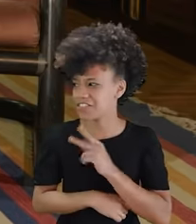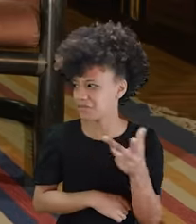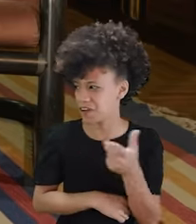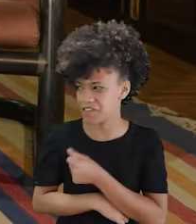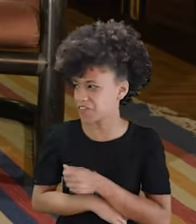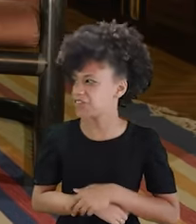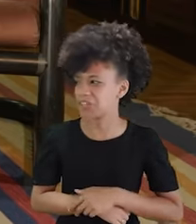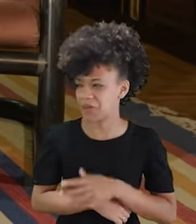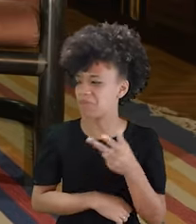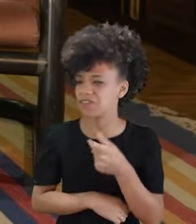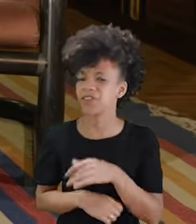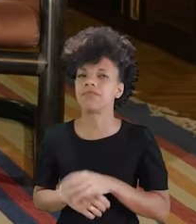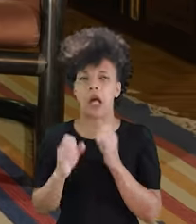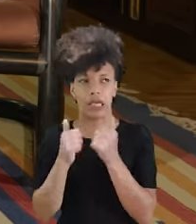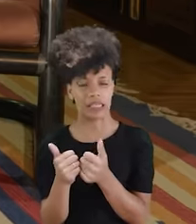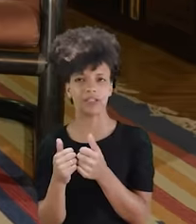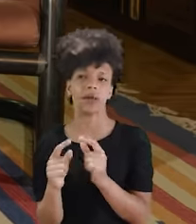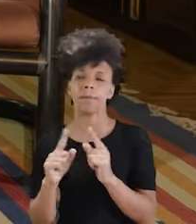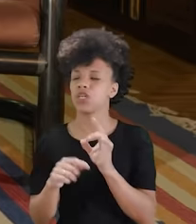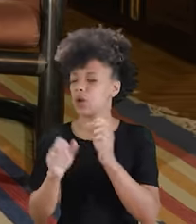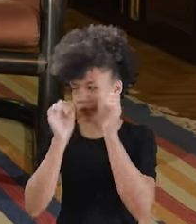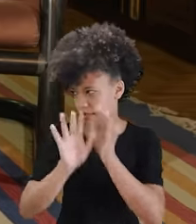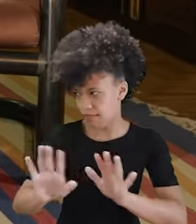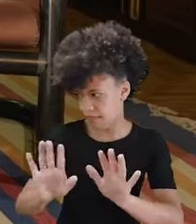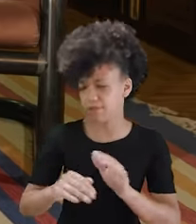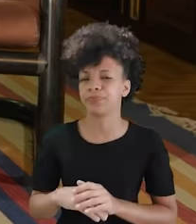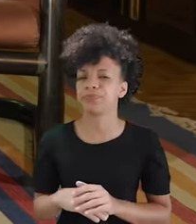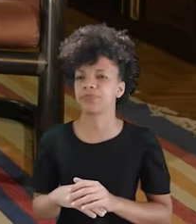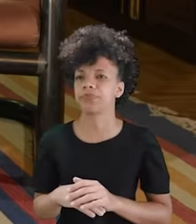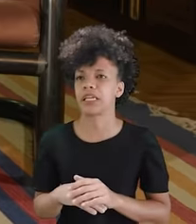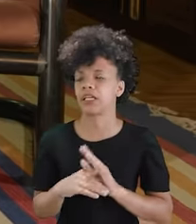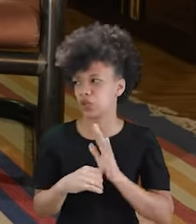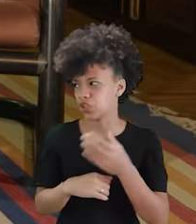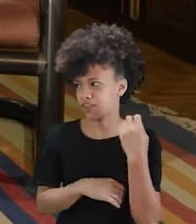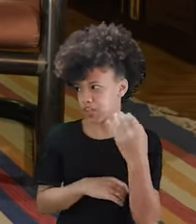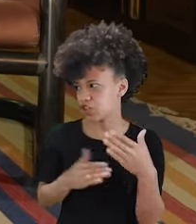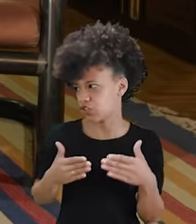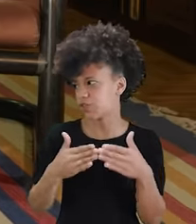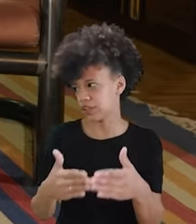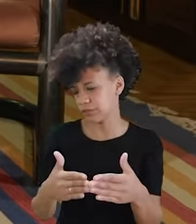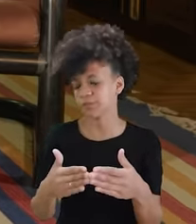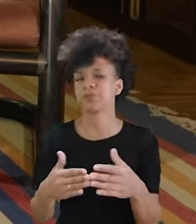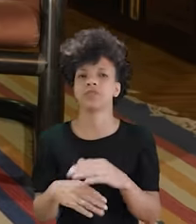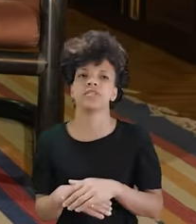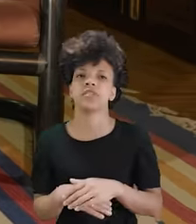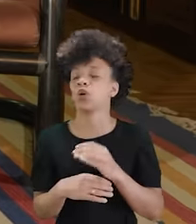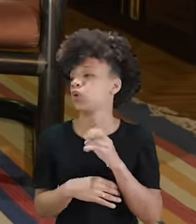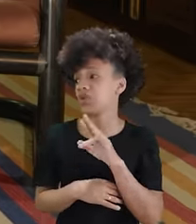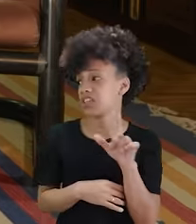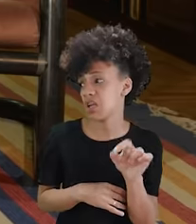aí cara para não é maravilhoso maravilhoso tá então é só para deixar claro assim vai alguma coisa que eu já viajei de navio